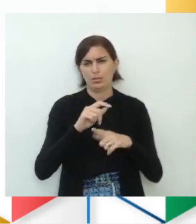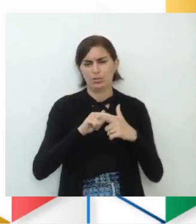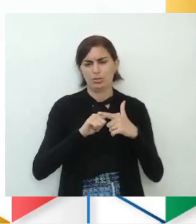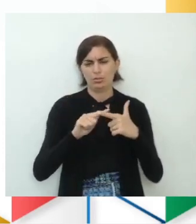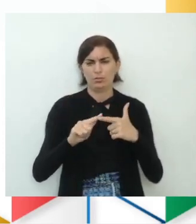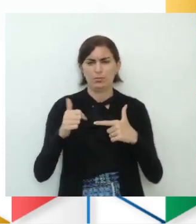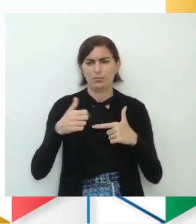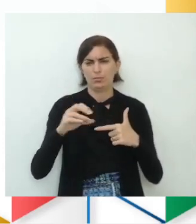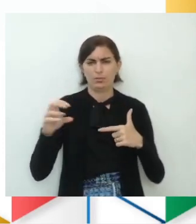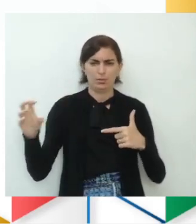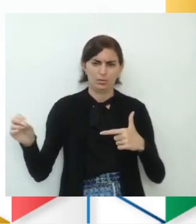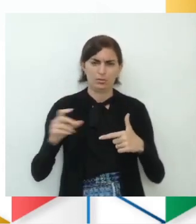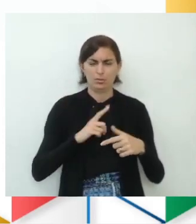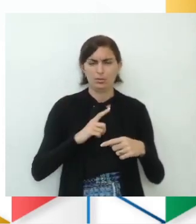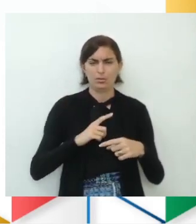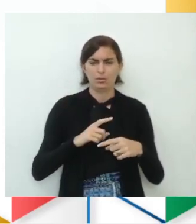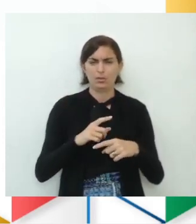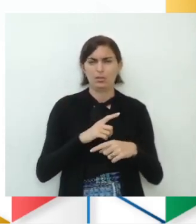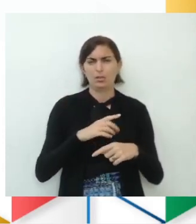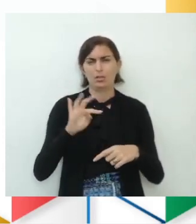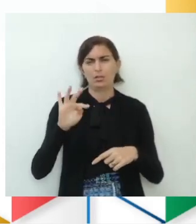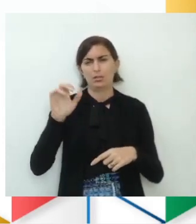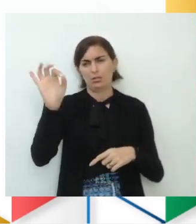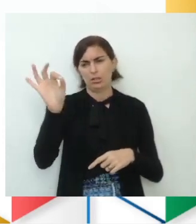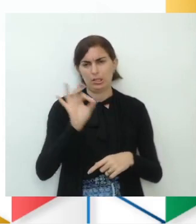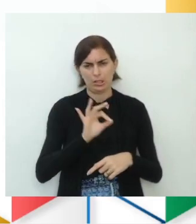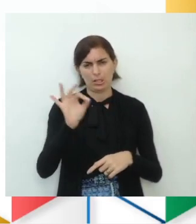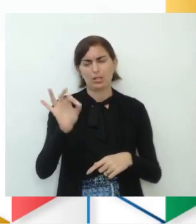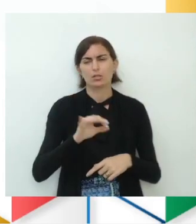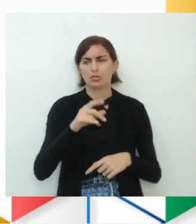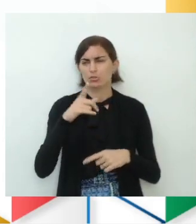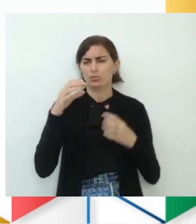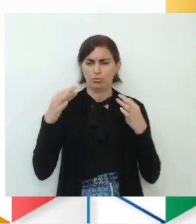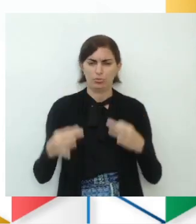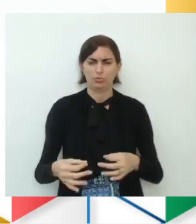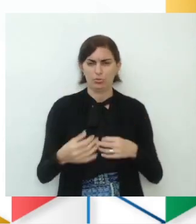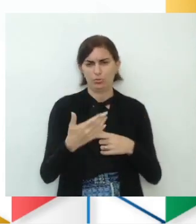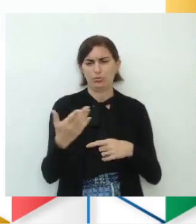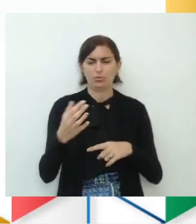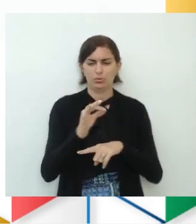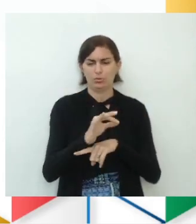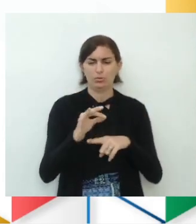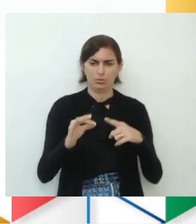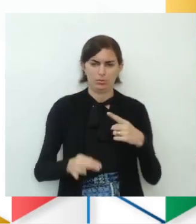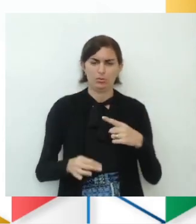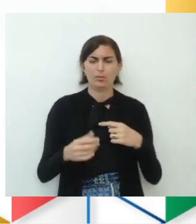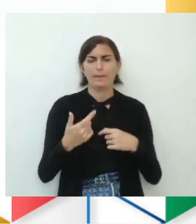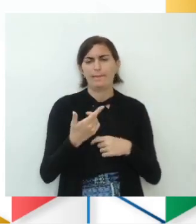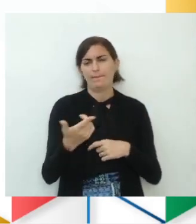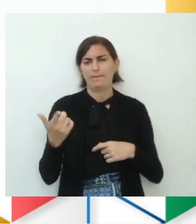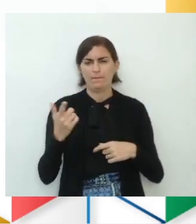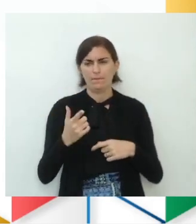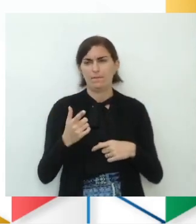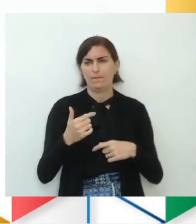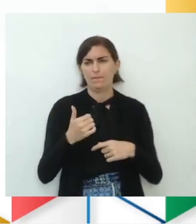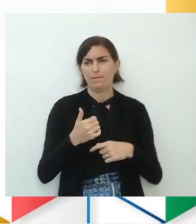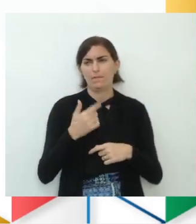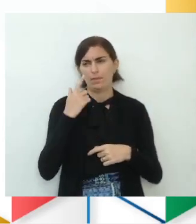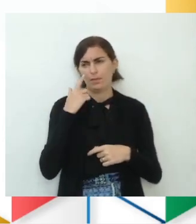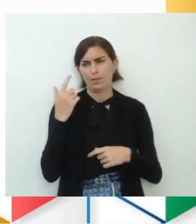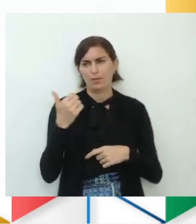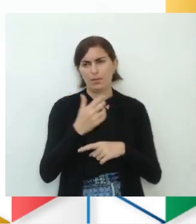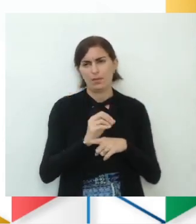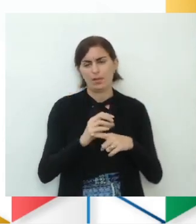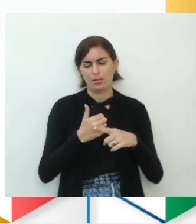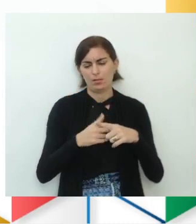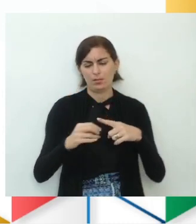100, mas eu posso multiplicar pela taxa, que é justamente a divisão, o quociente de 10 sobre 100, tá?